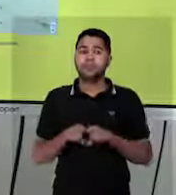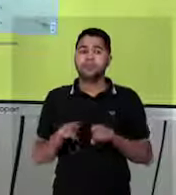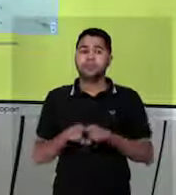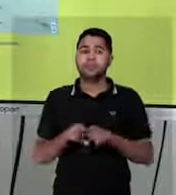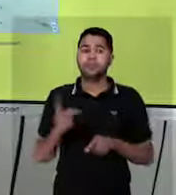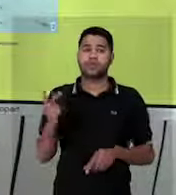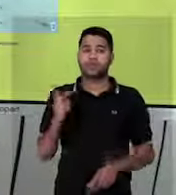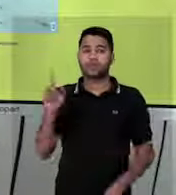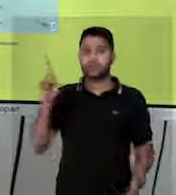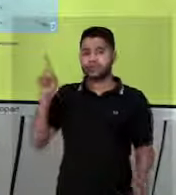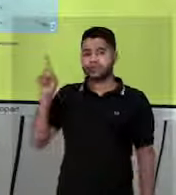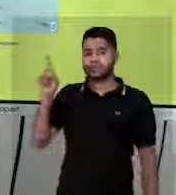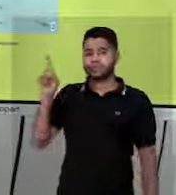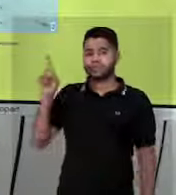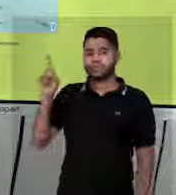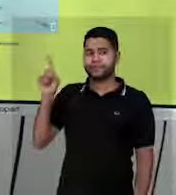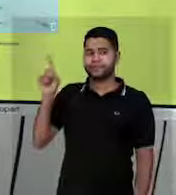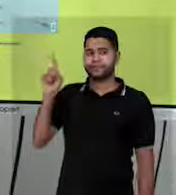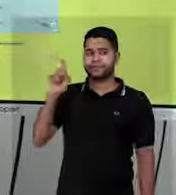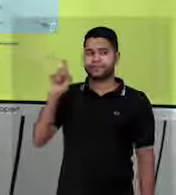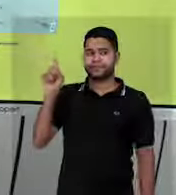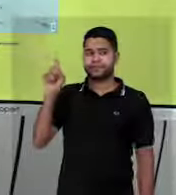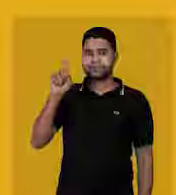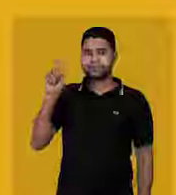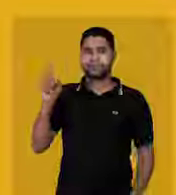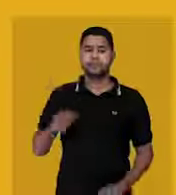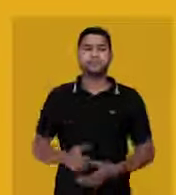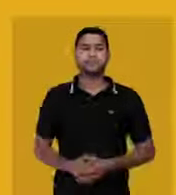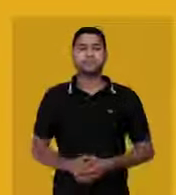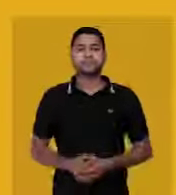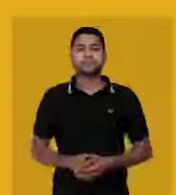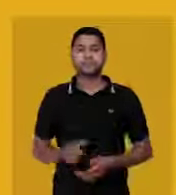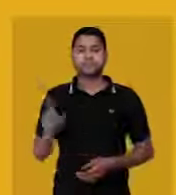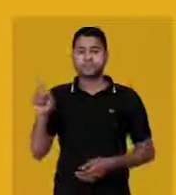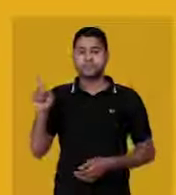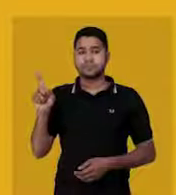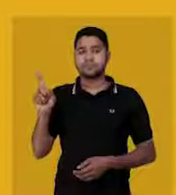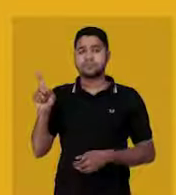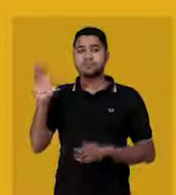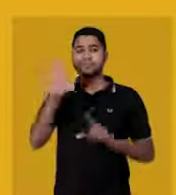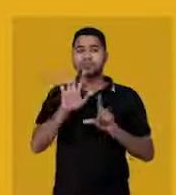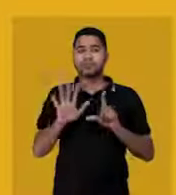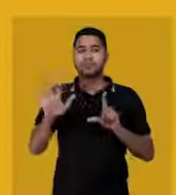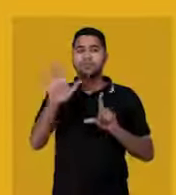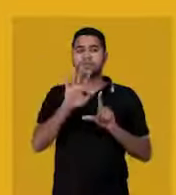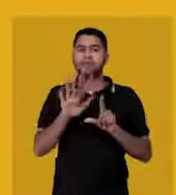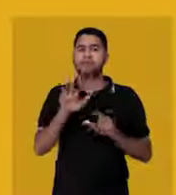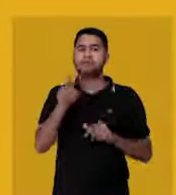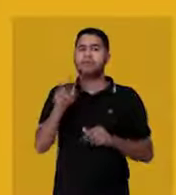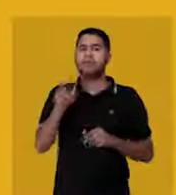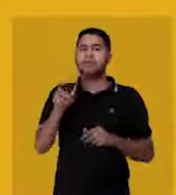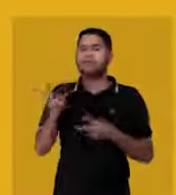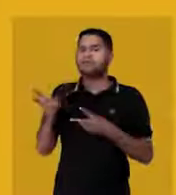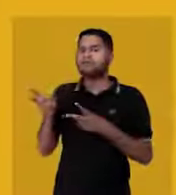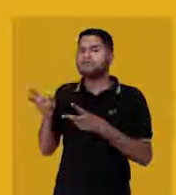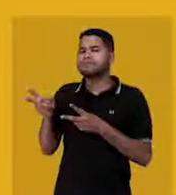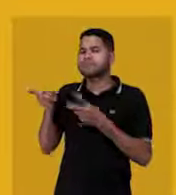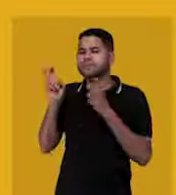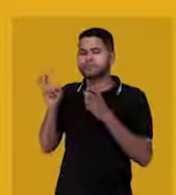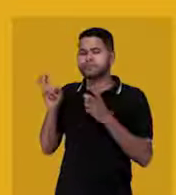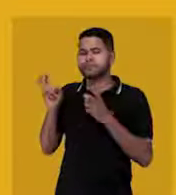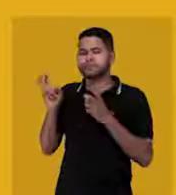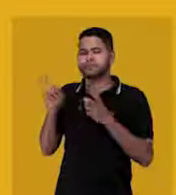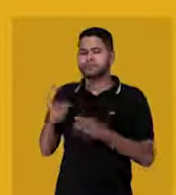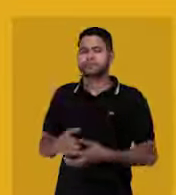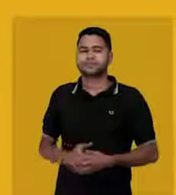gênero Phlebotomus ou Lutzomia. Então, eu trouxe aqui para vocês uma imagem para vocês verem esse micro-organismo,